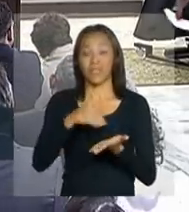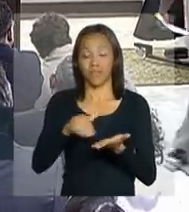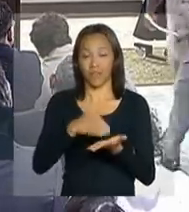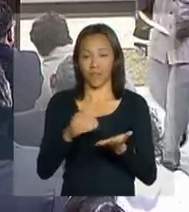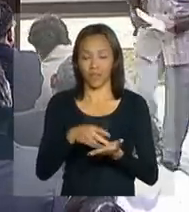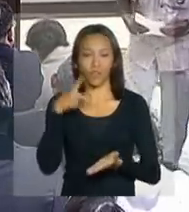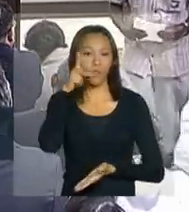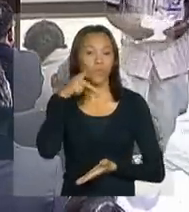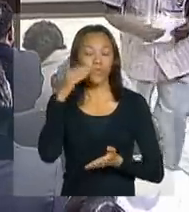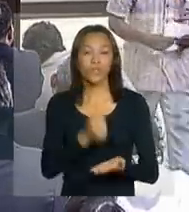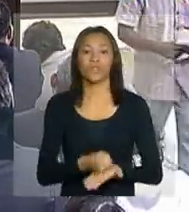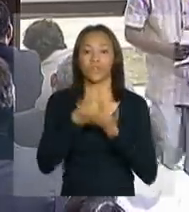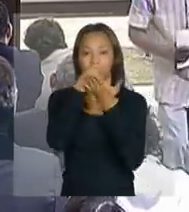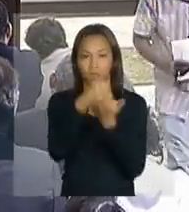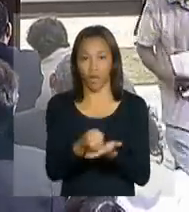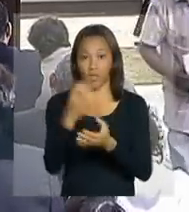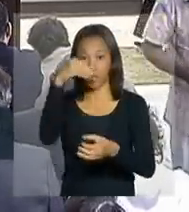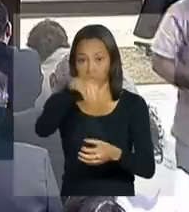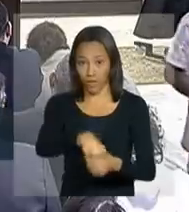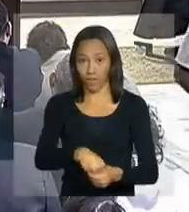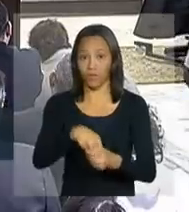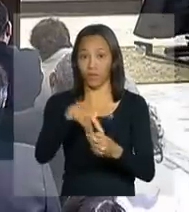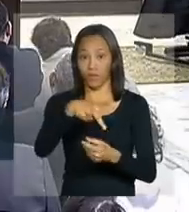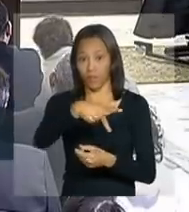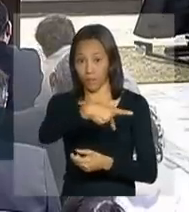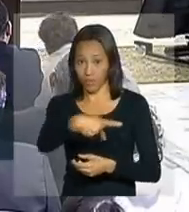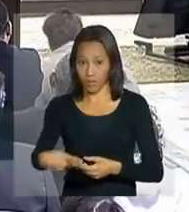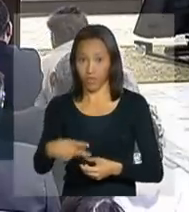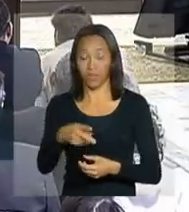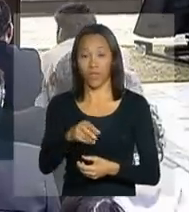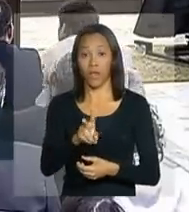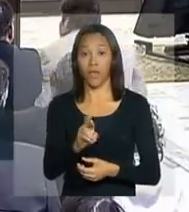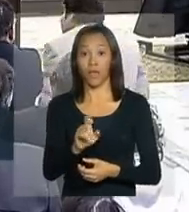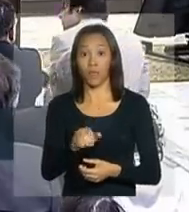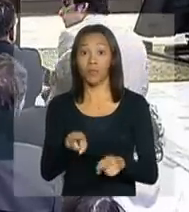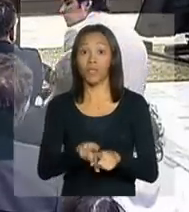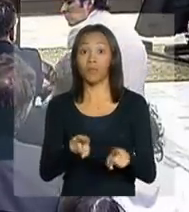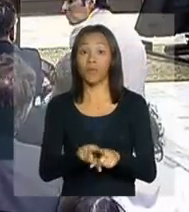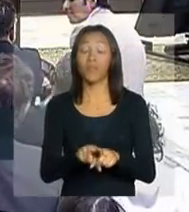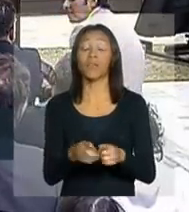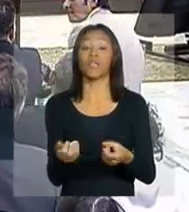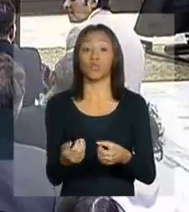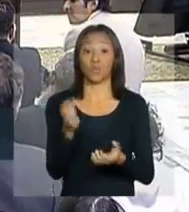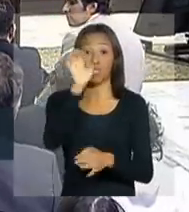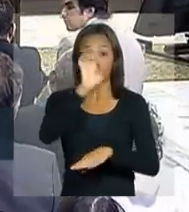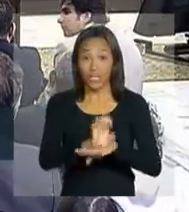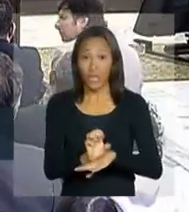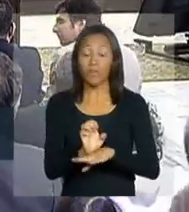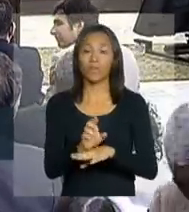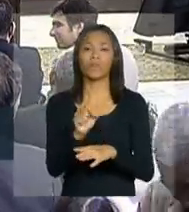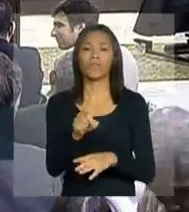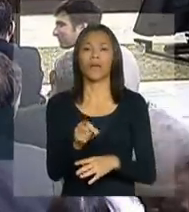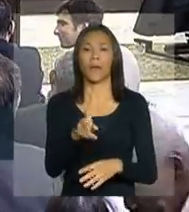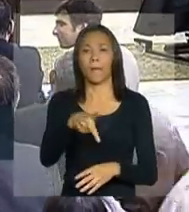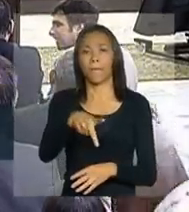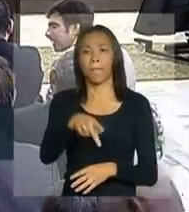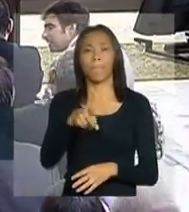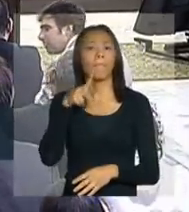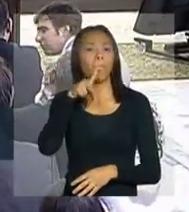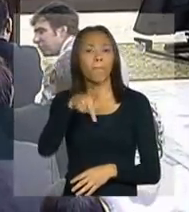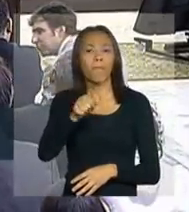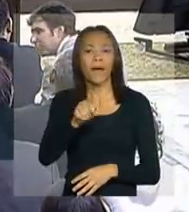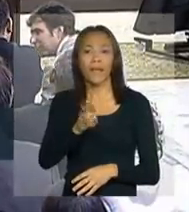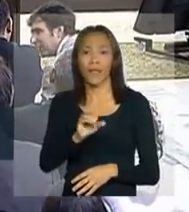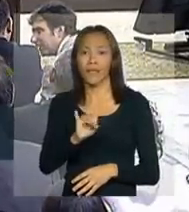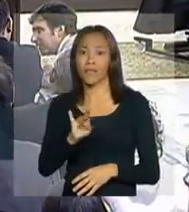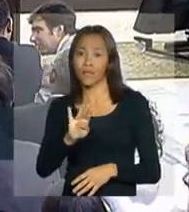Igualdade racial da presidência da república cir e o estado da Paraíba para a gestão do plano estadual quilão